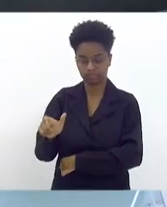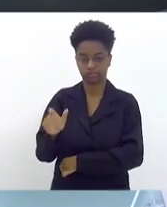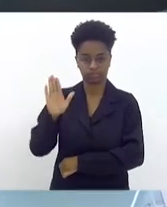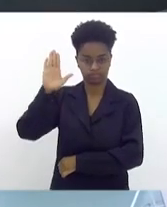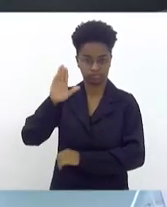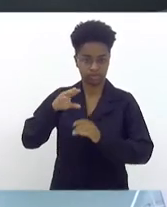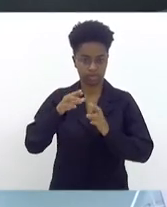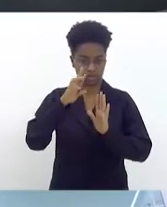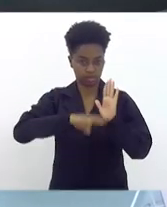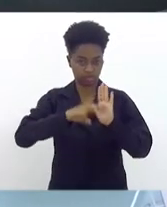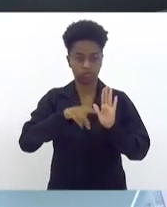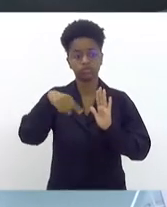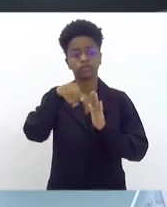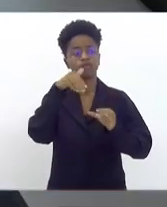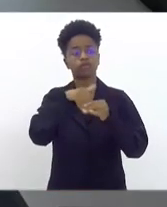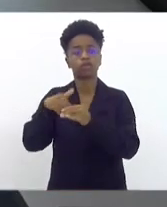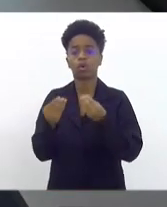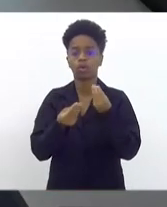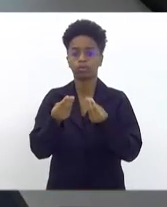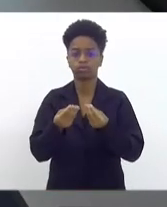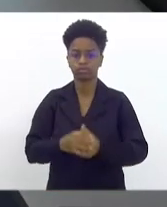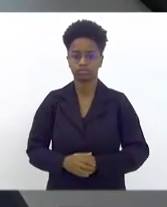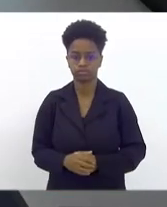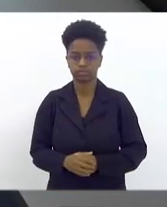Como votam os senhores deputados? Voto a favor.